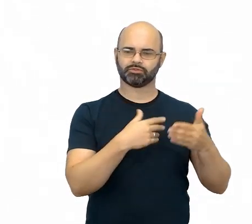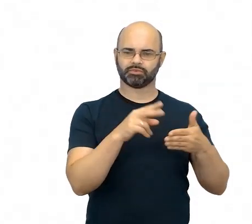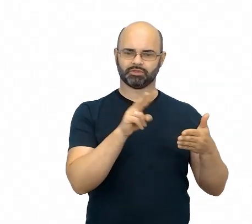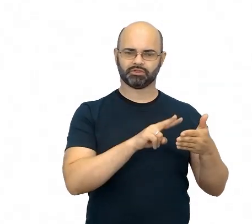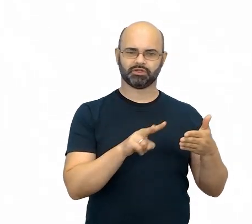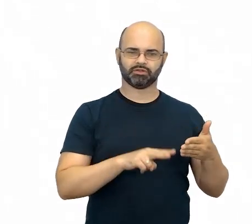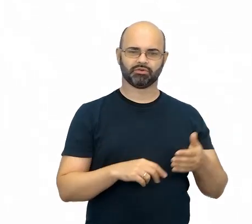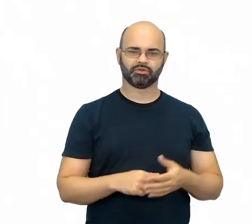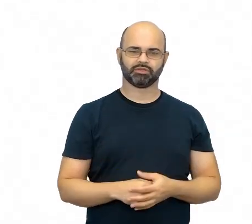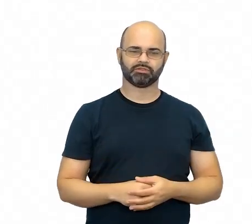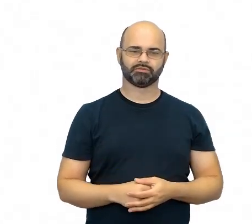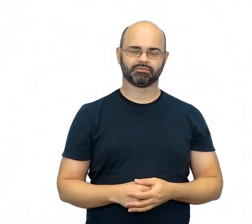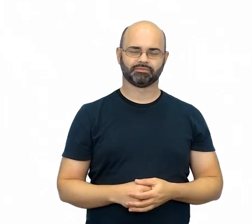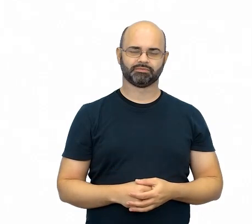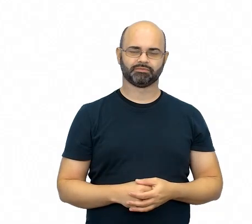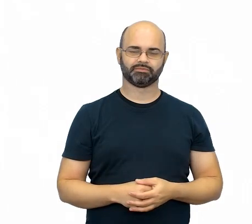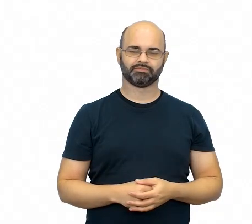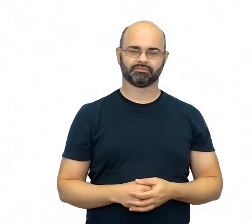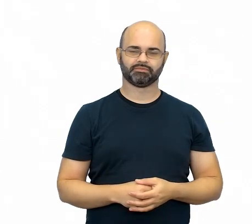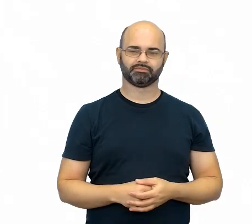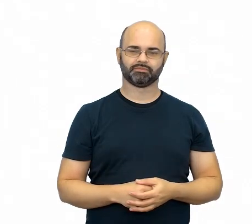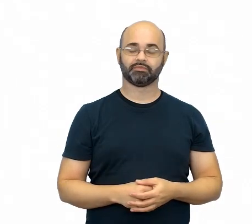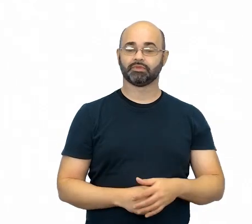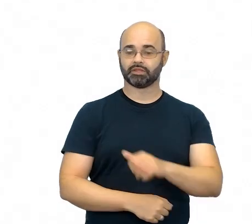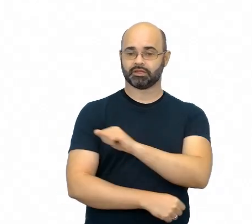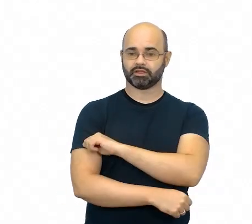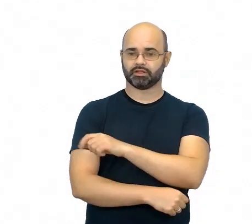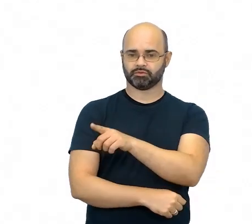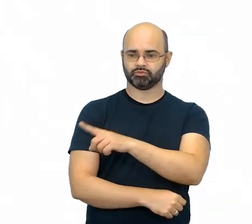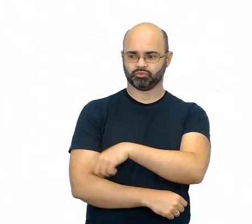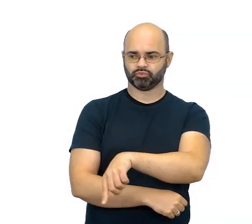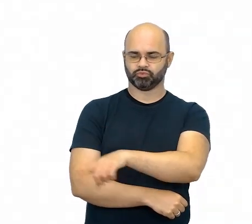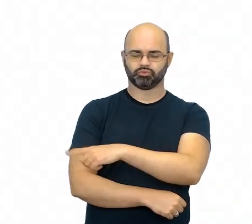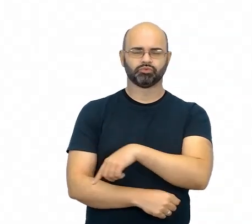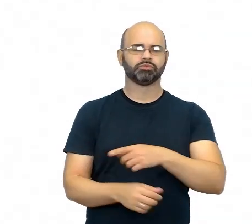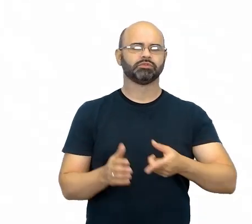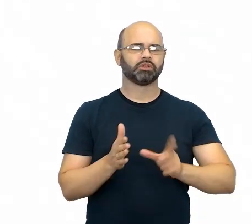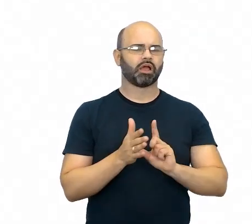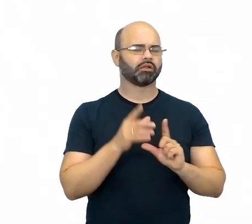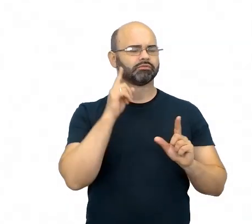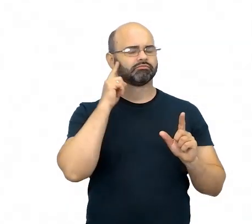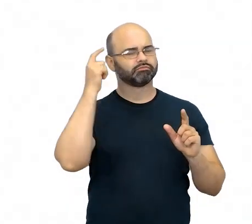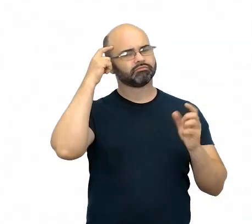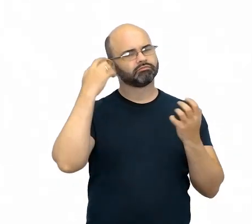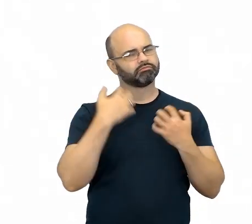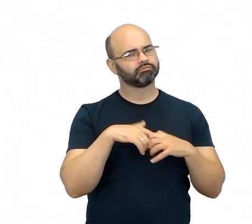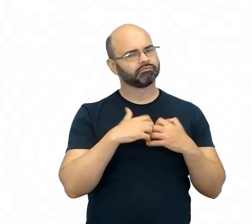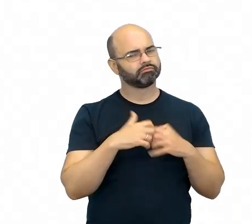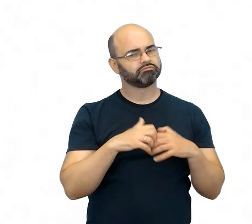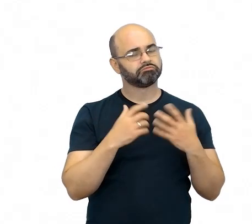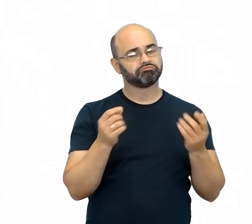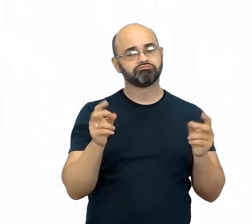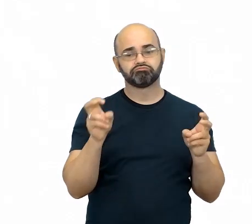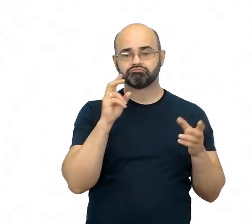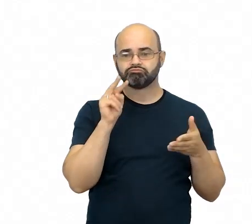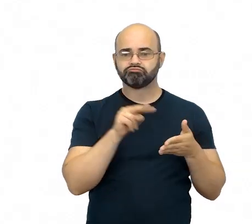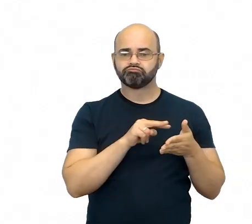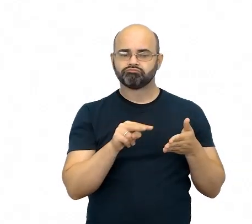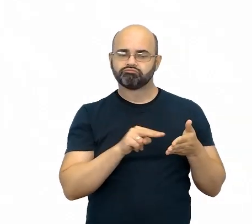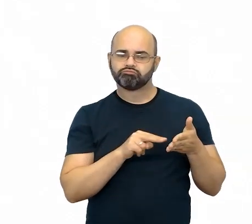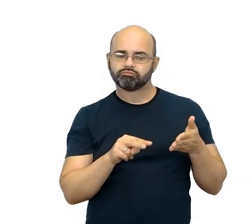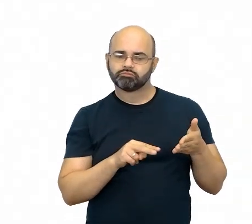Os estudantes acionarão conhecimentos prévios, elaborarão antecipações e, durante a